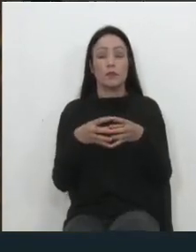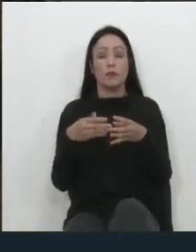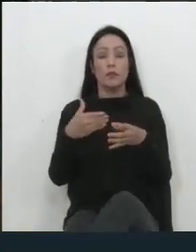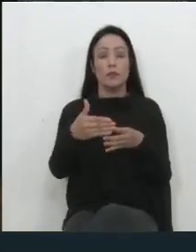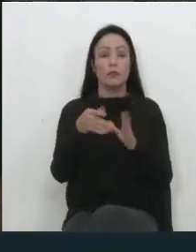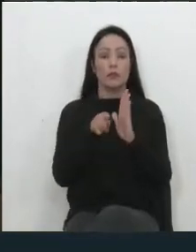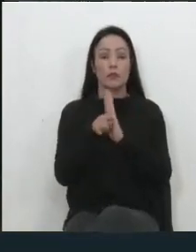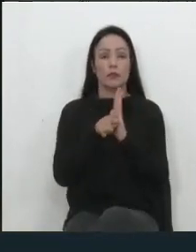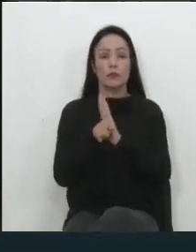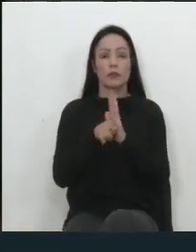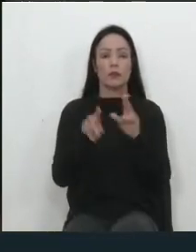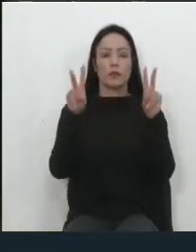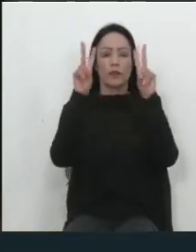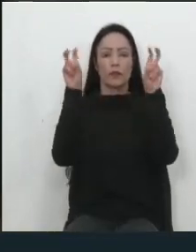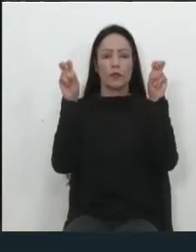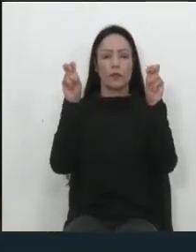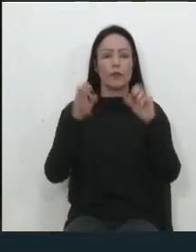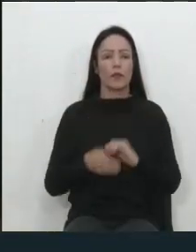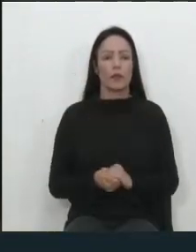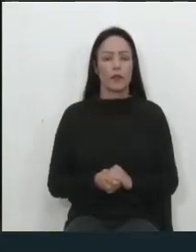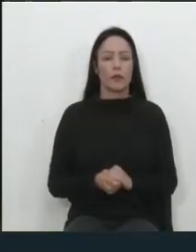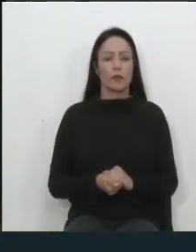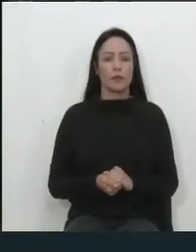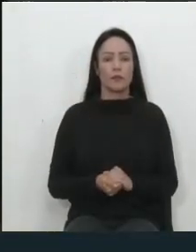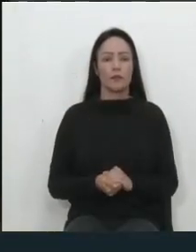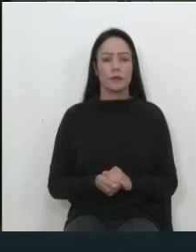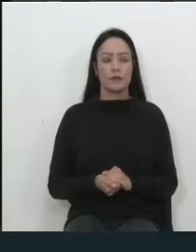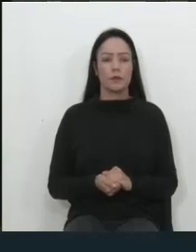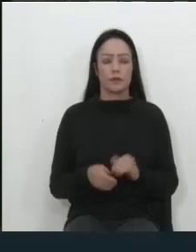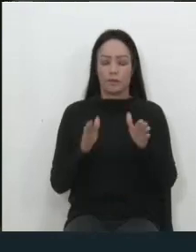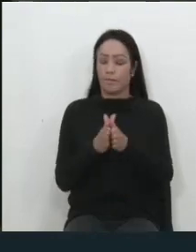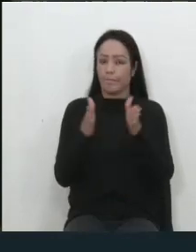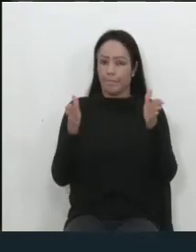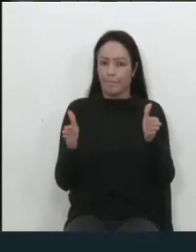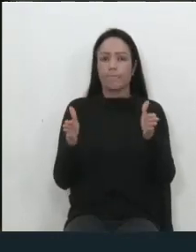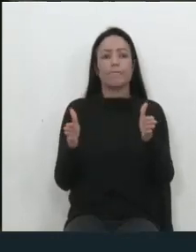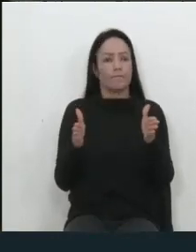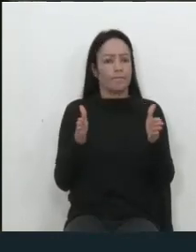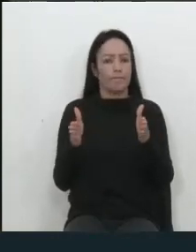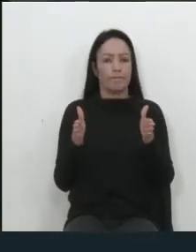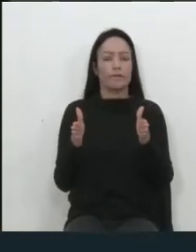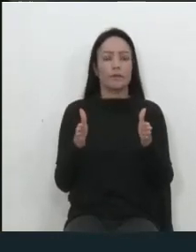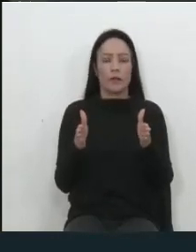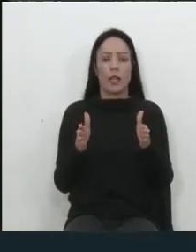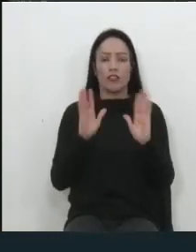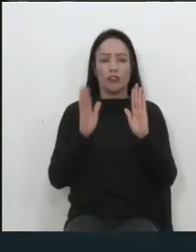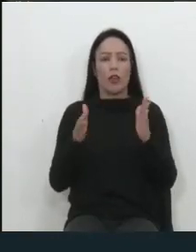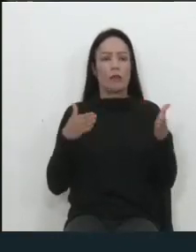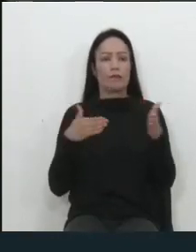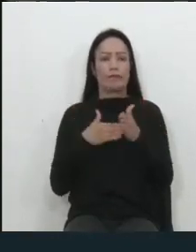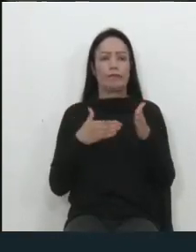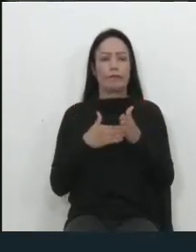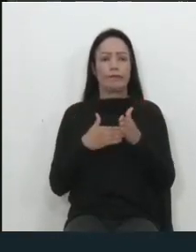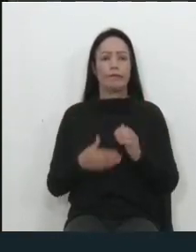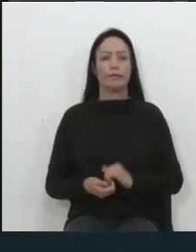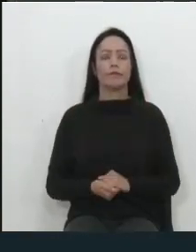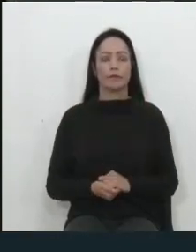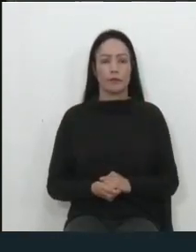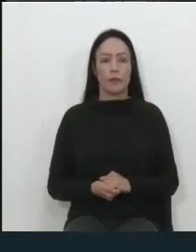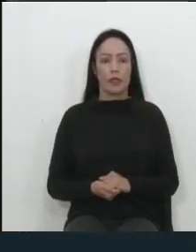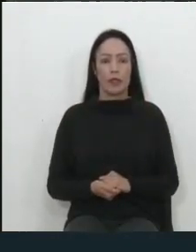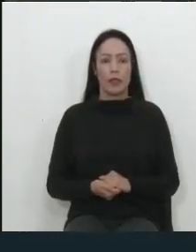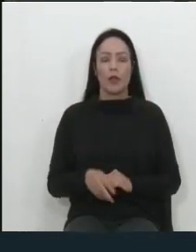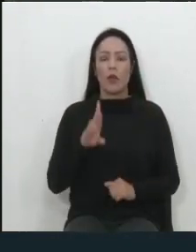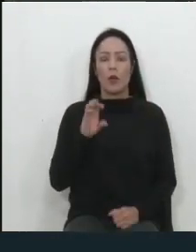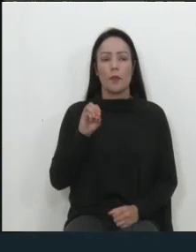analisar o assunto, devido o prazo se encontrar extrapolado. Os vereadores Romildo